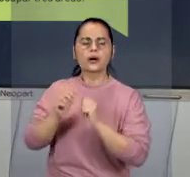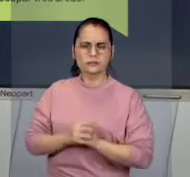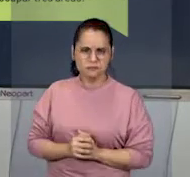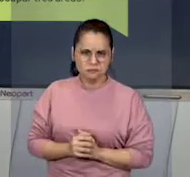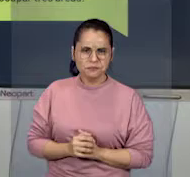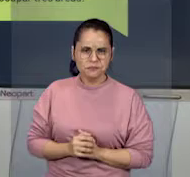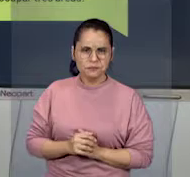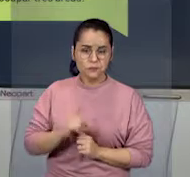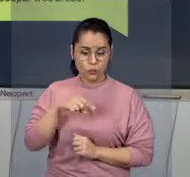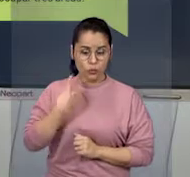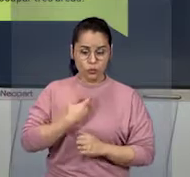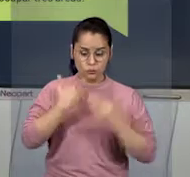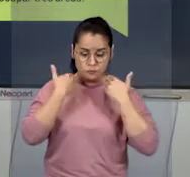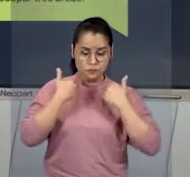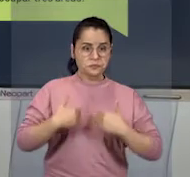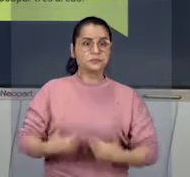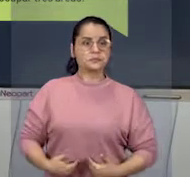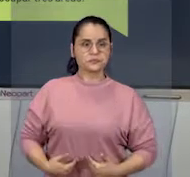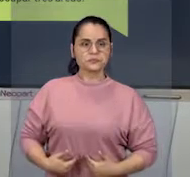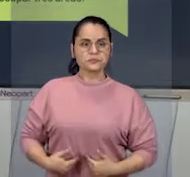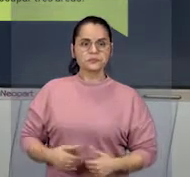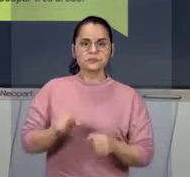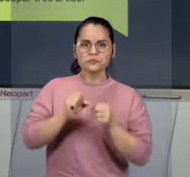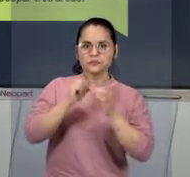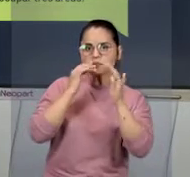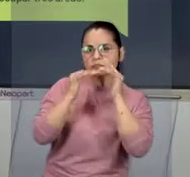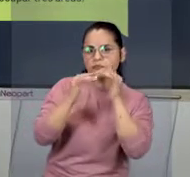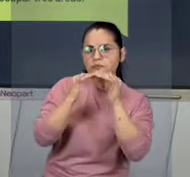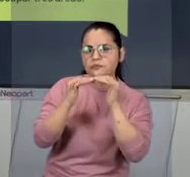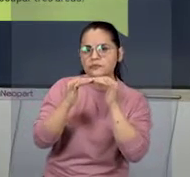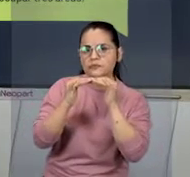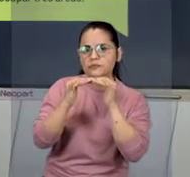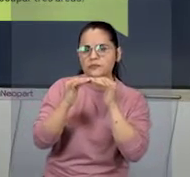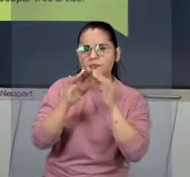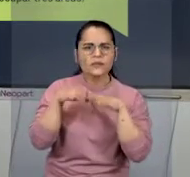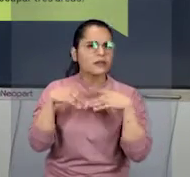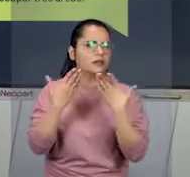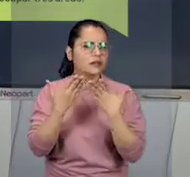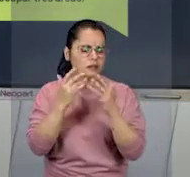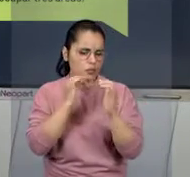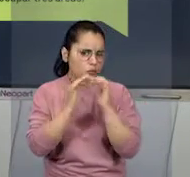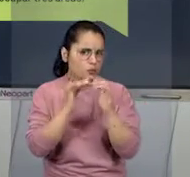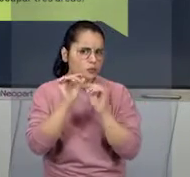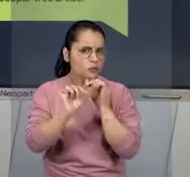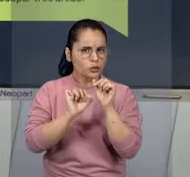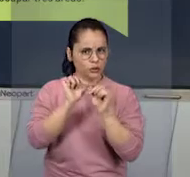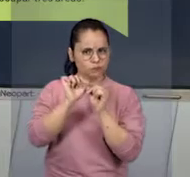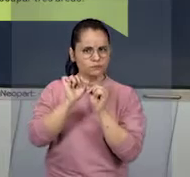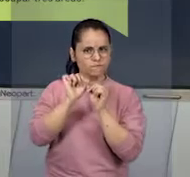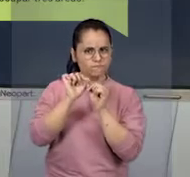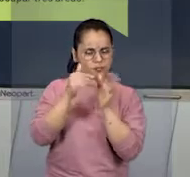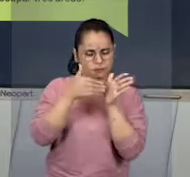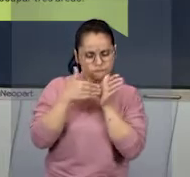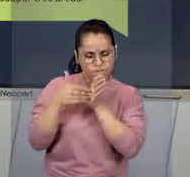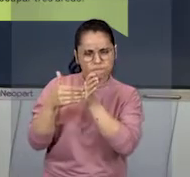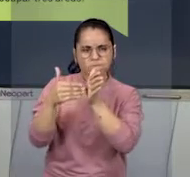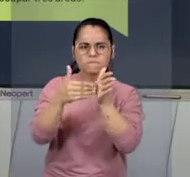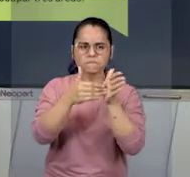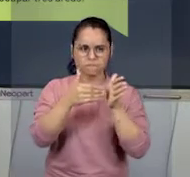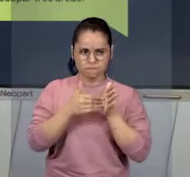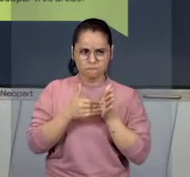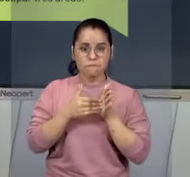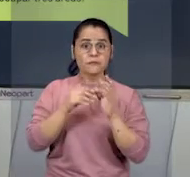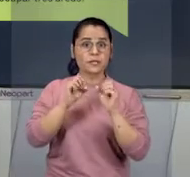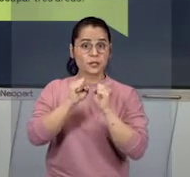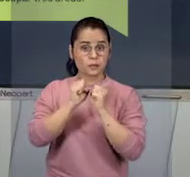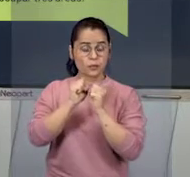com nossos corpos, fazemos movimentos e esses movimentos são delimitados e